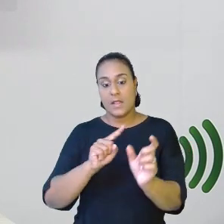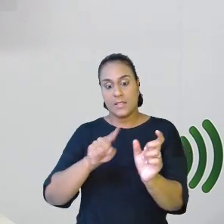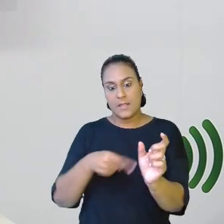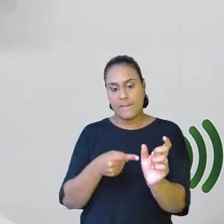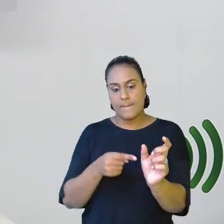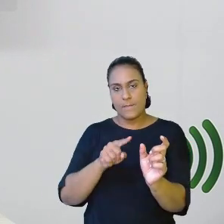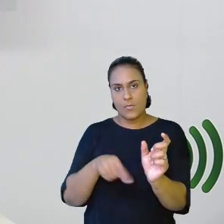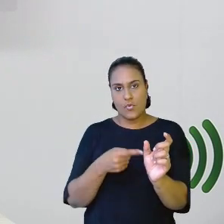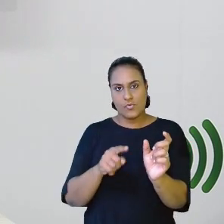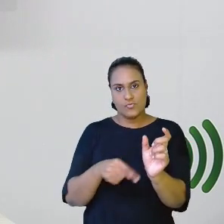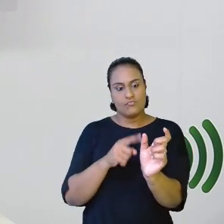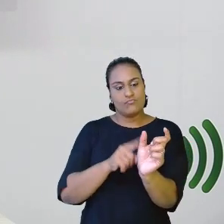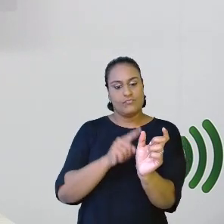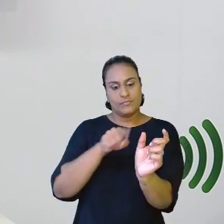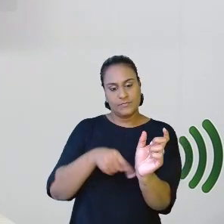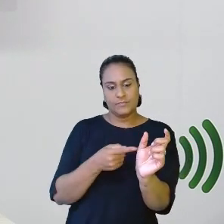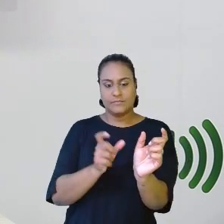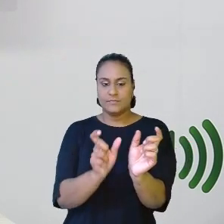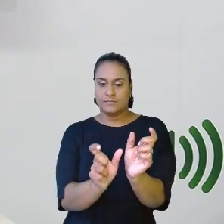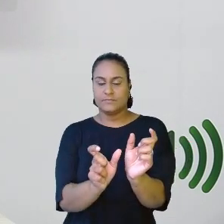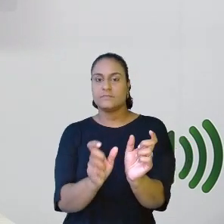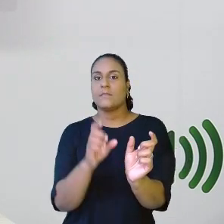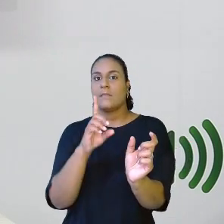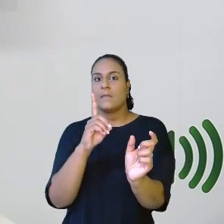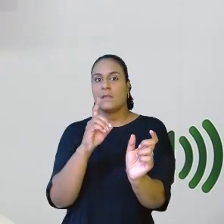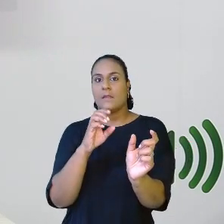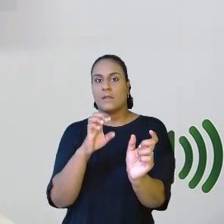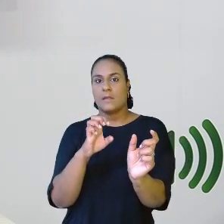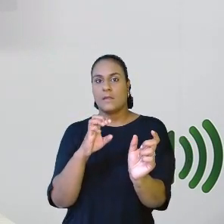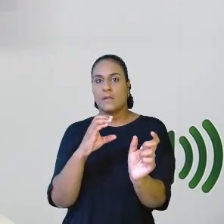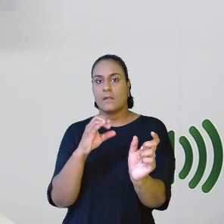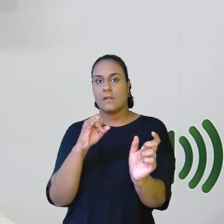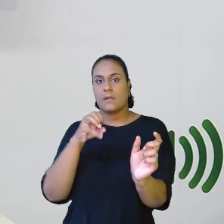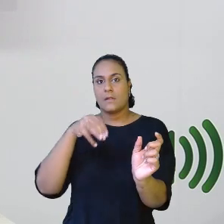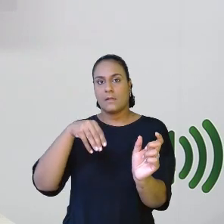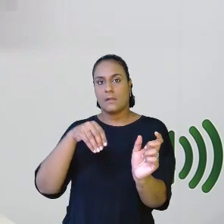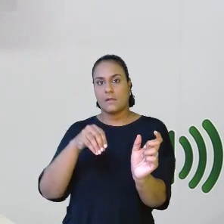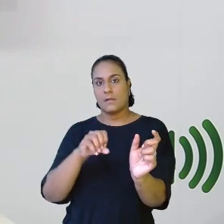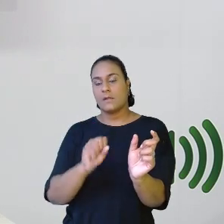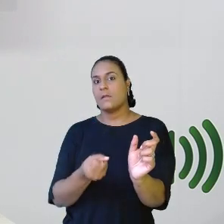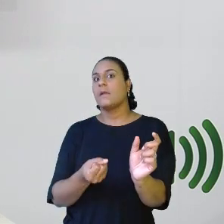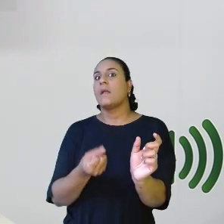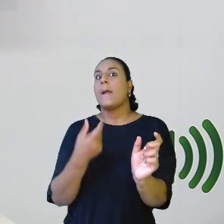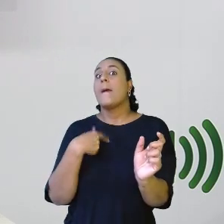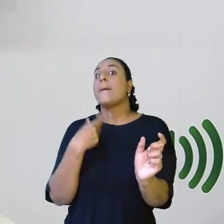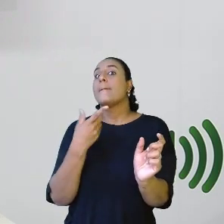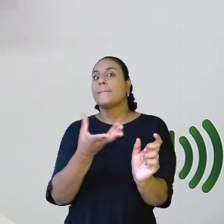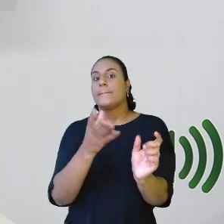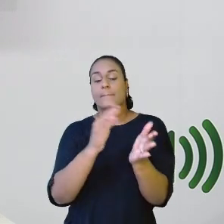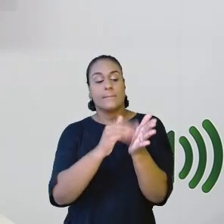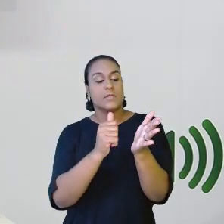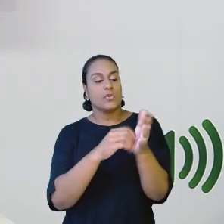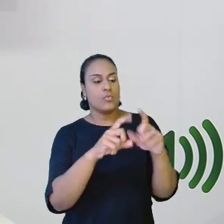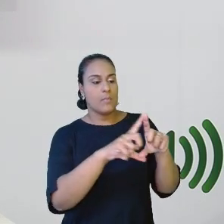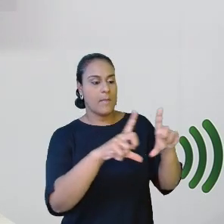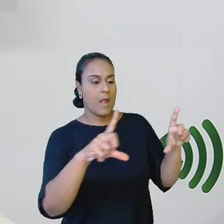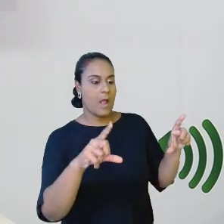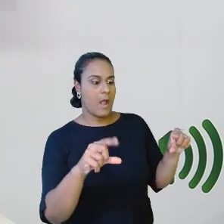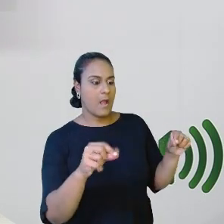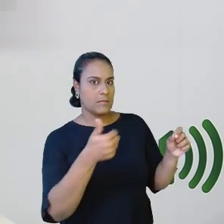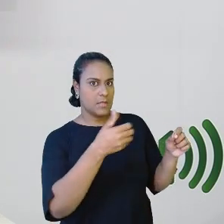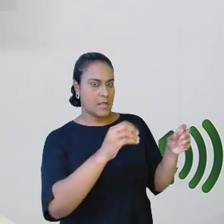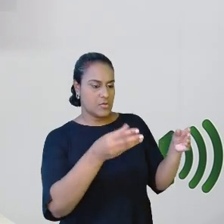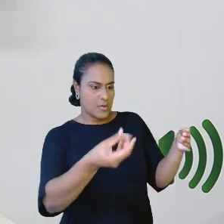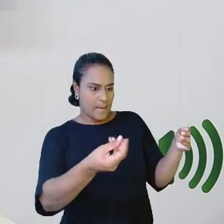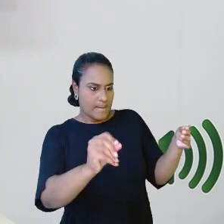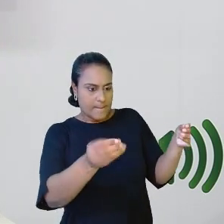vem após a vírgula são os décimos e significa isso. Ele pegou 2 partes das de 10.